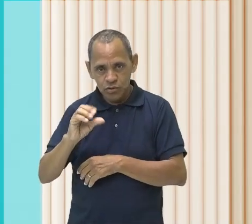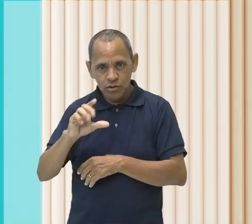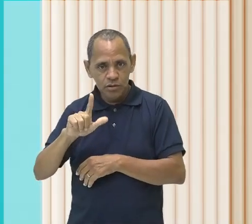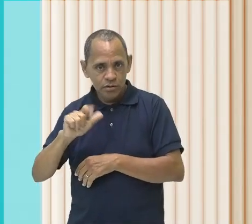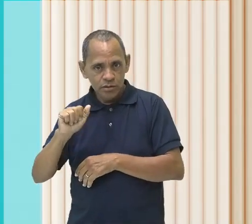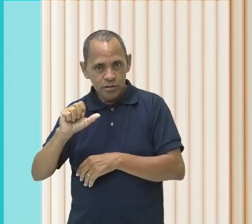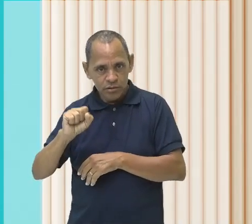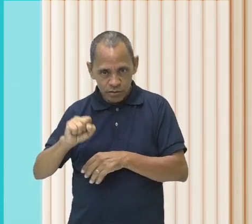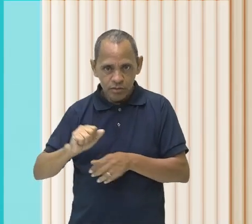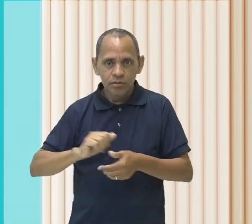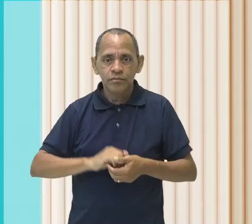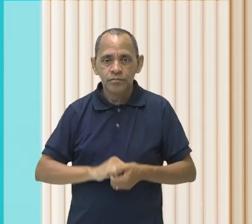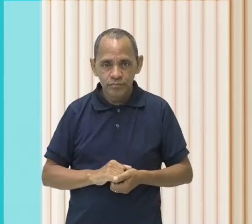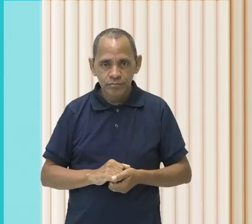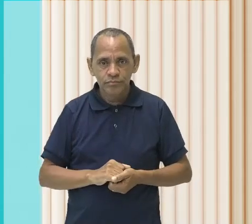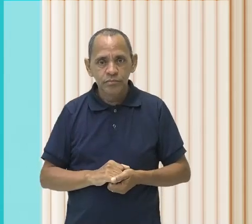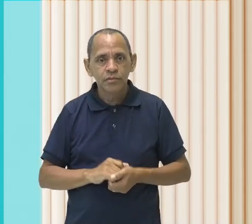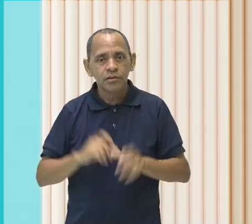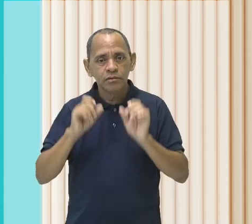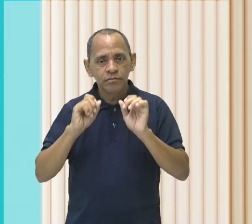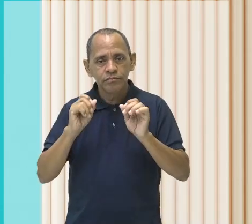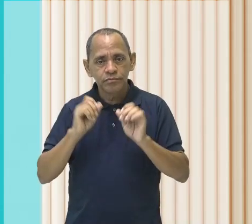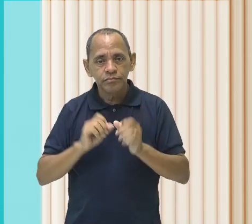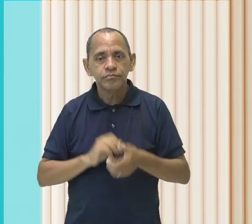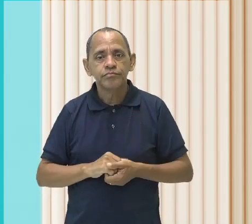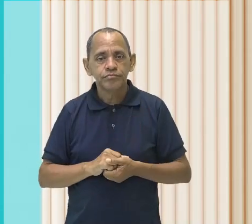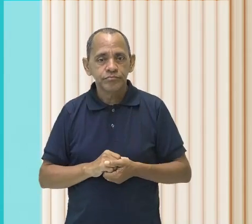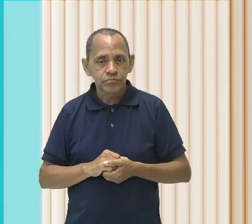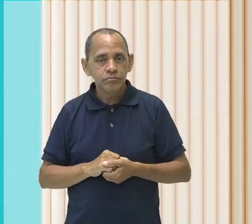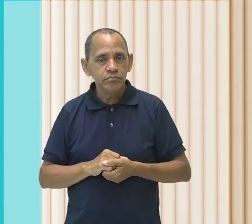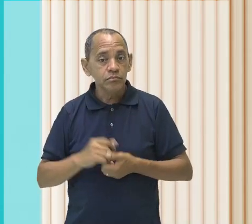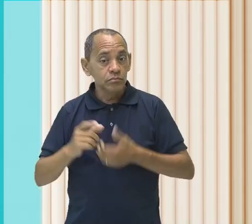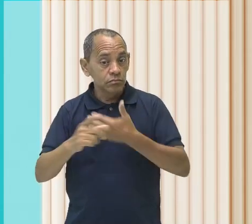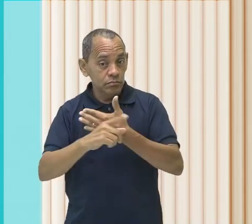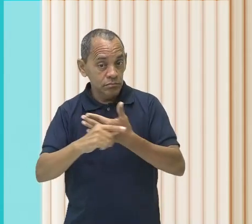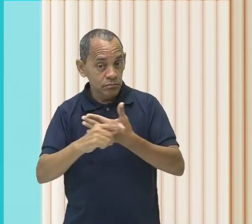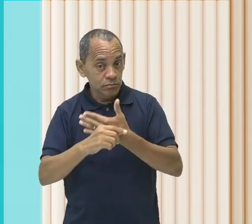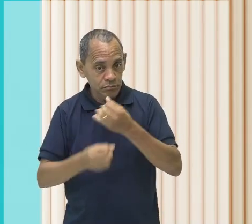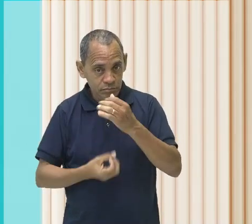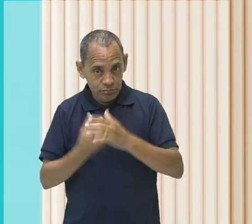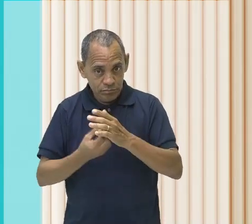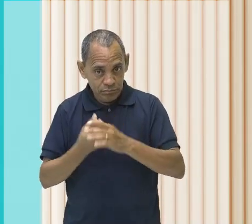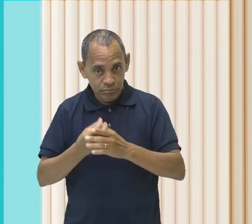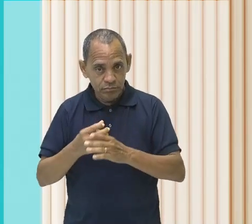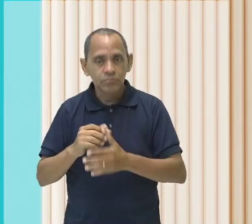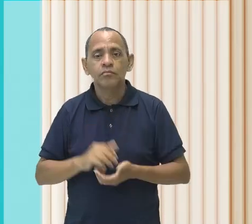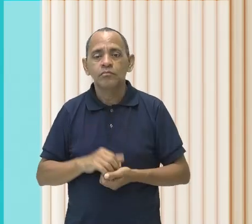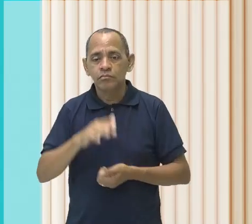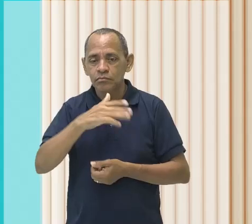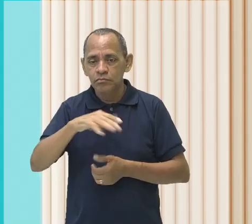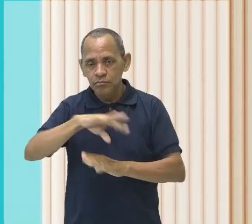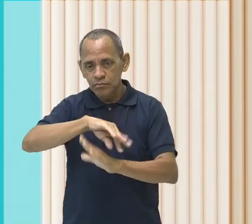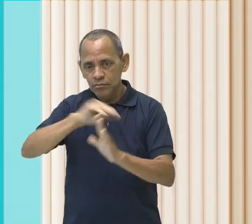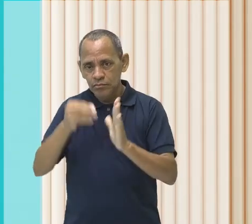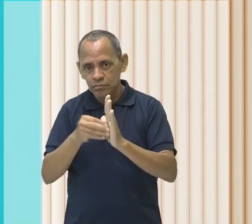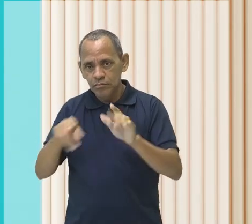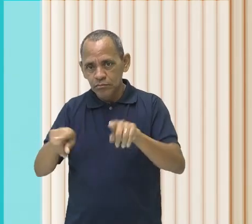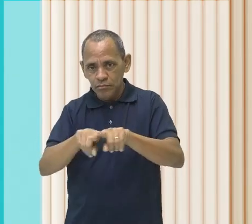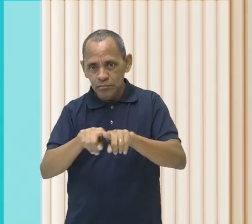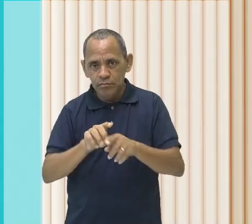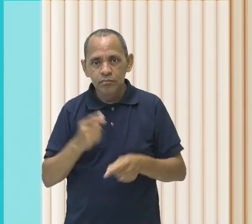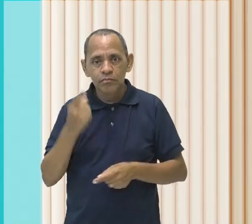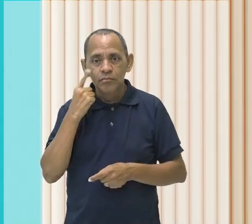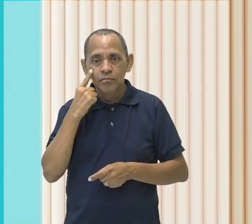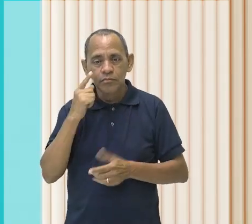ver aí quem é o Nicolás Júnior, né, que é aí um compositor da nossa região amazônica. Mas antes nós vamos observar